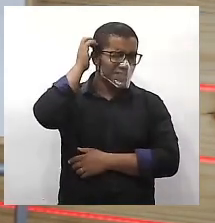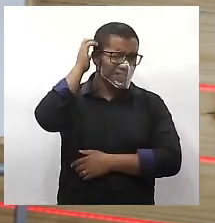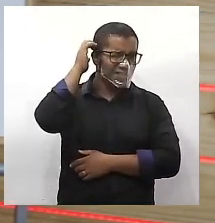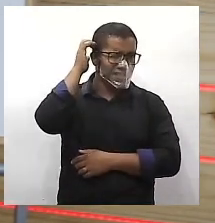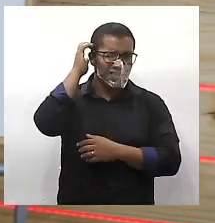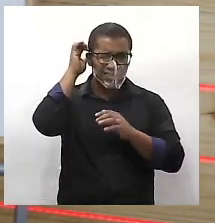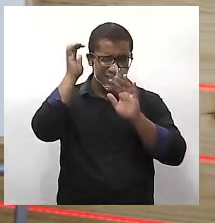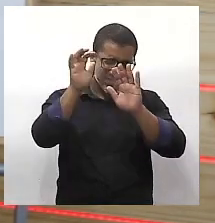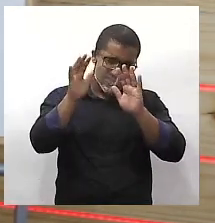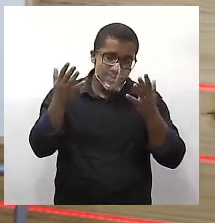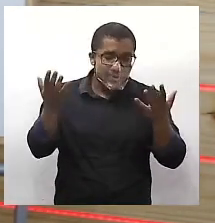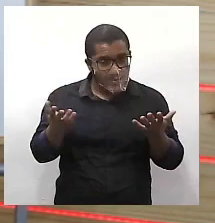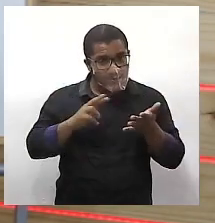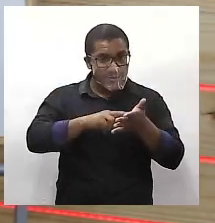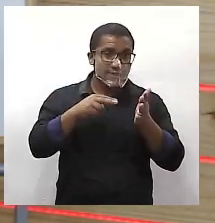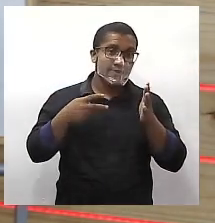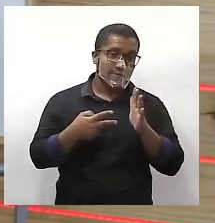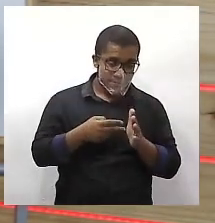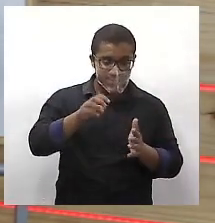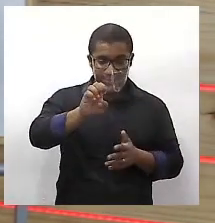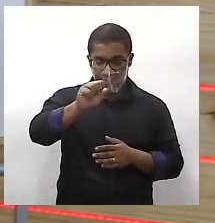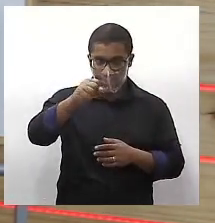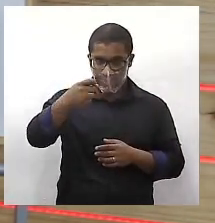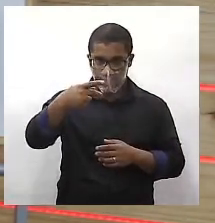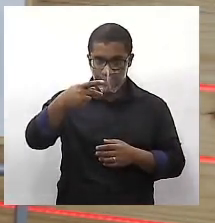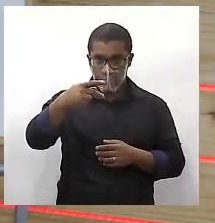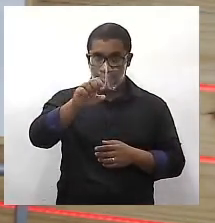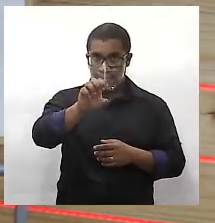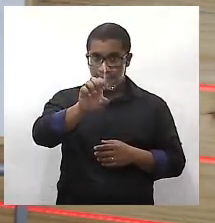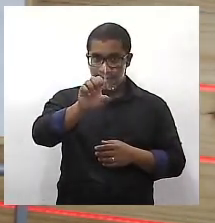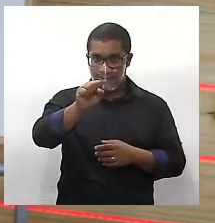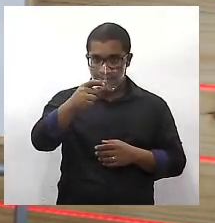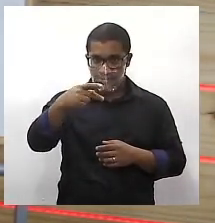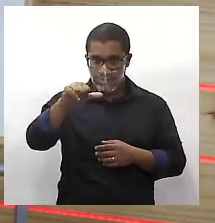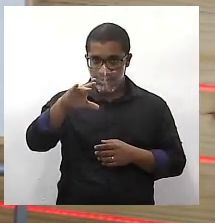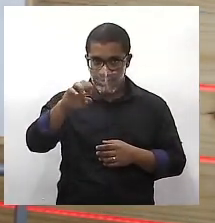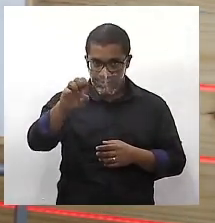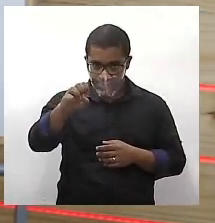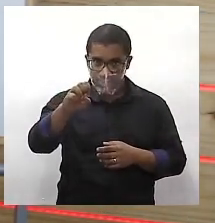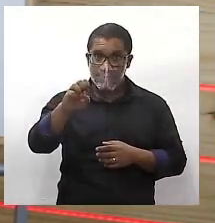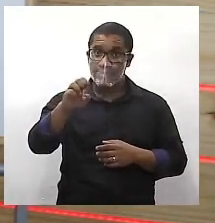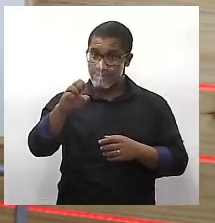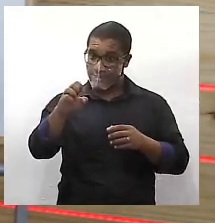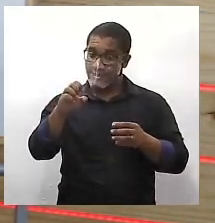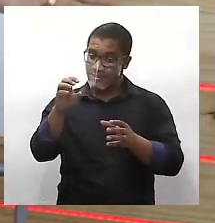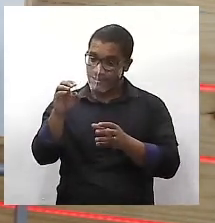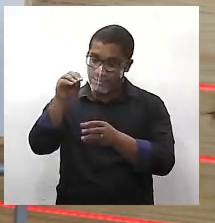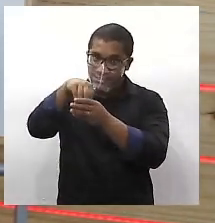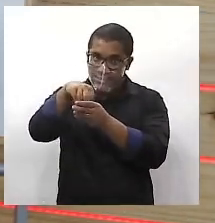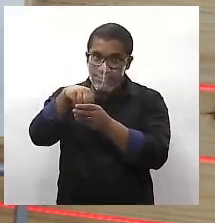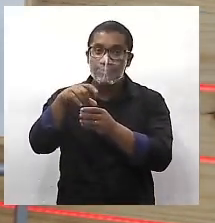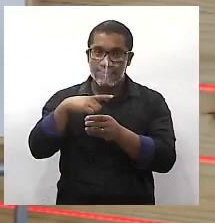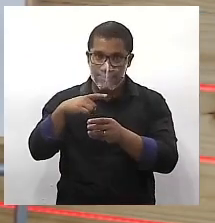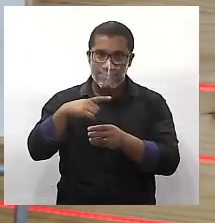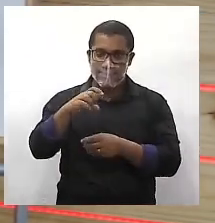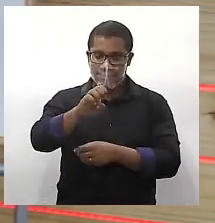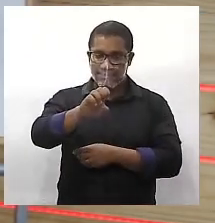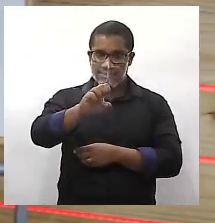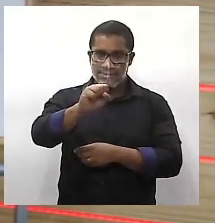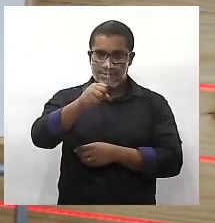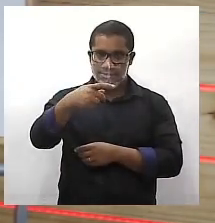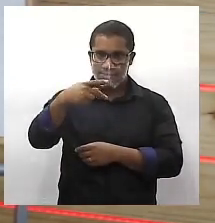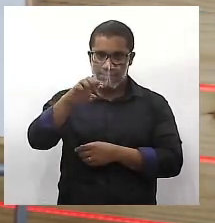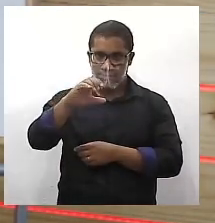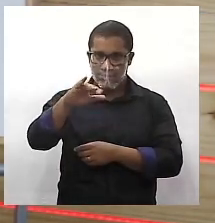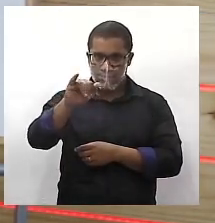então significa que todo espécime tem uma espécie, né? Todo espécime tem uma espécie. Perfeito,